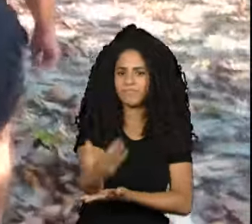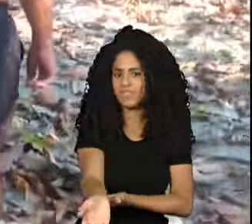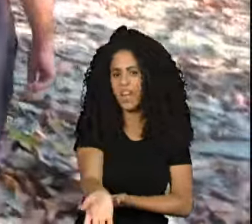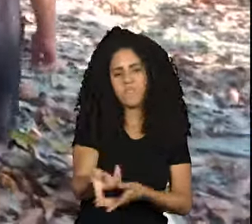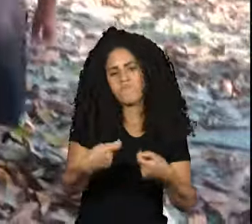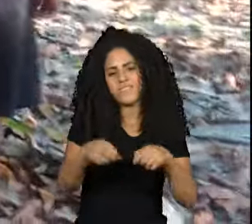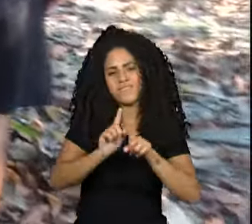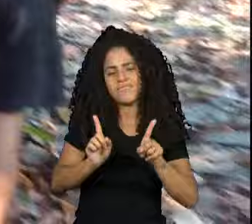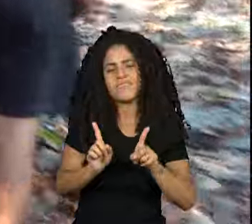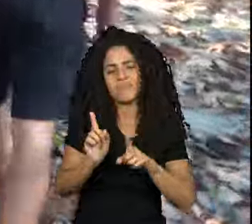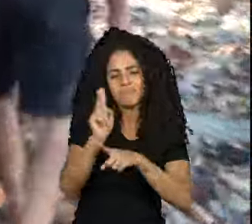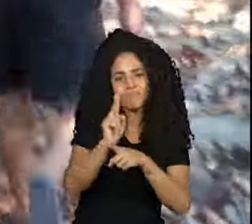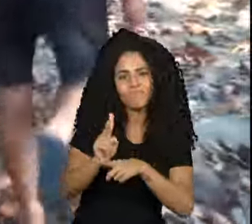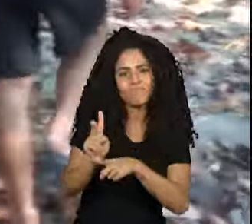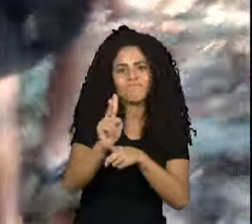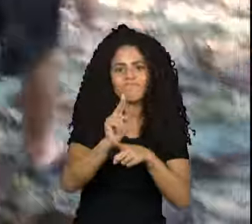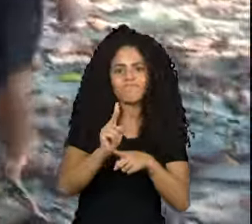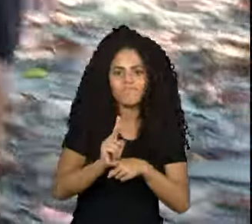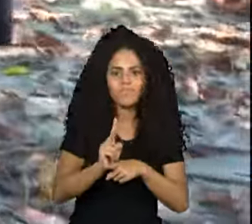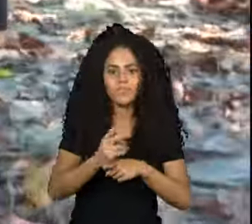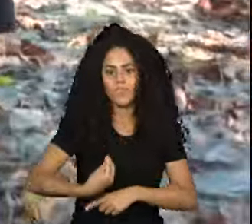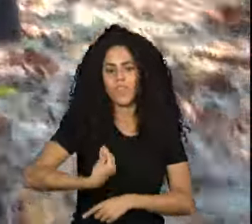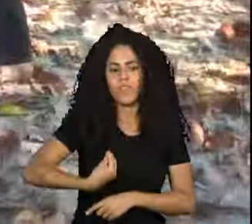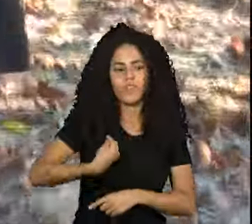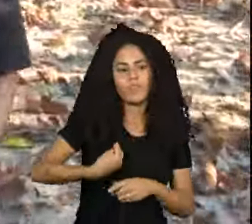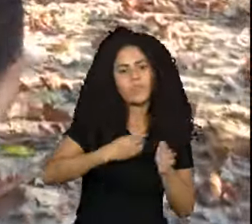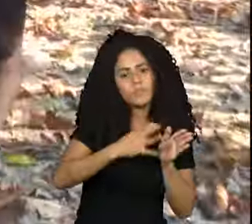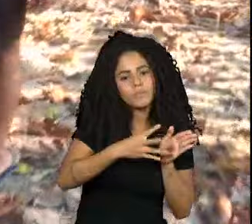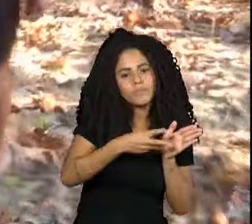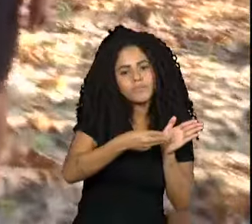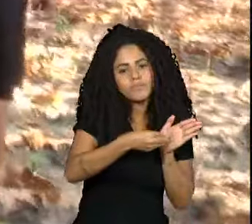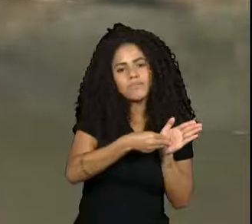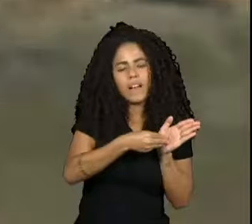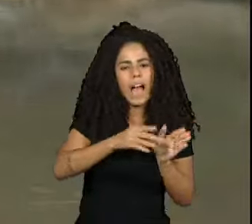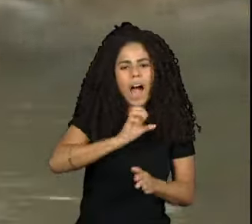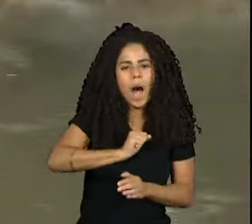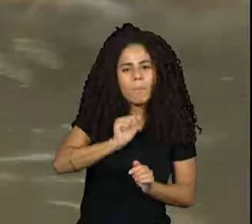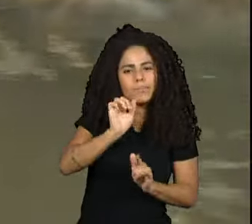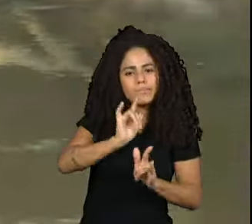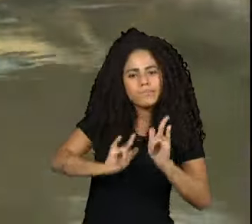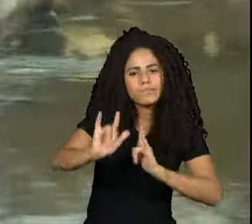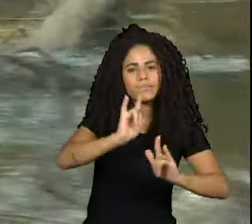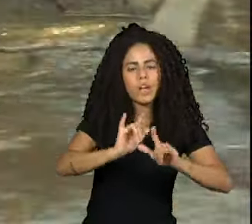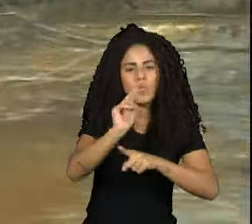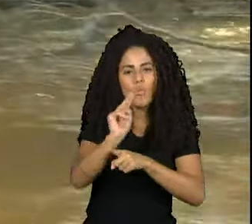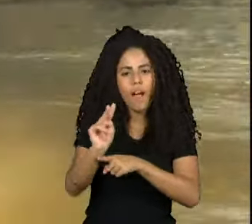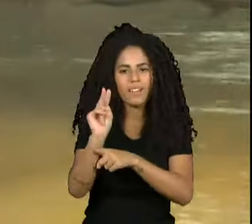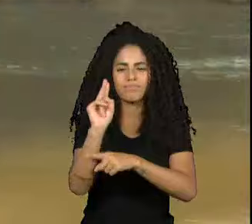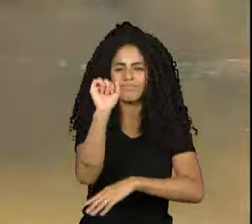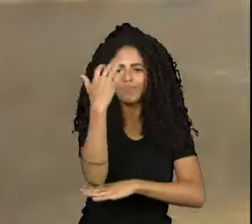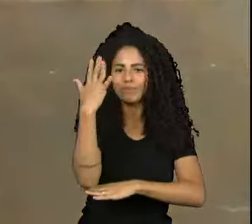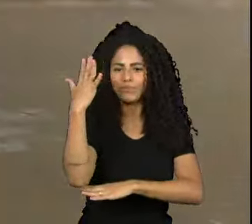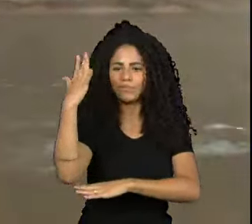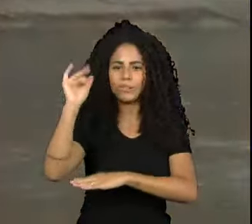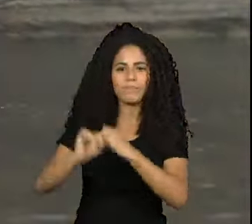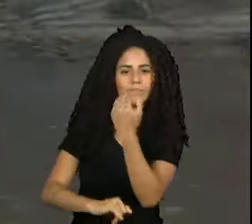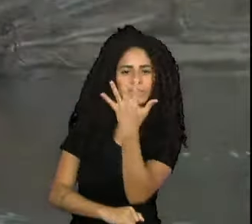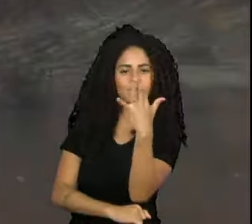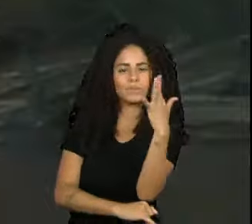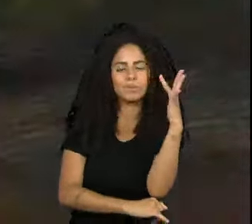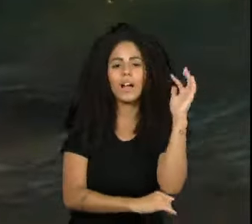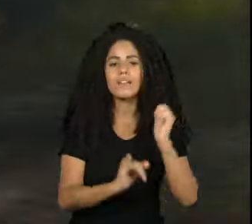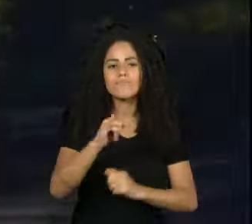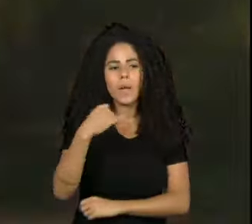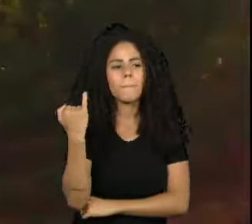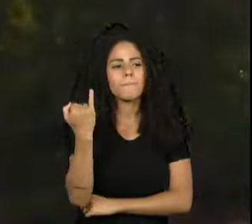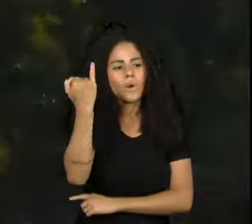na Amazônia ama a Amazônia, não quer sair de lá e protege a floresta. Então, é importante que eles